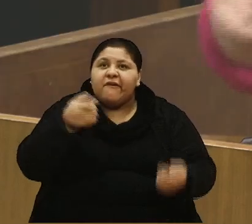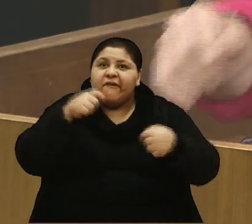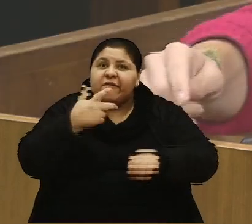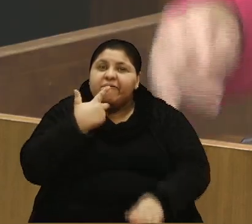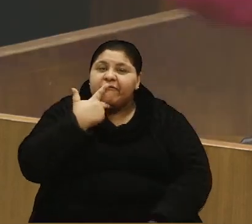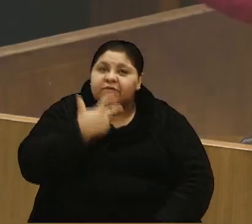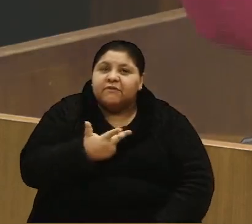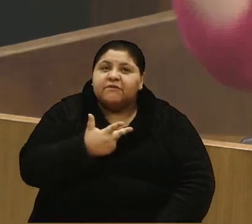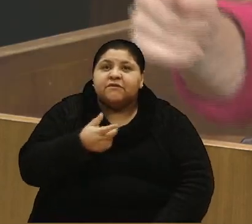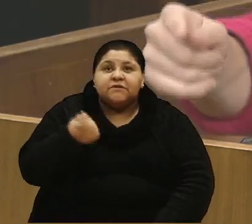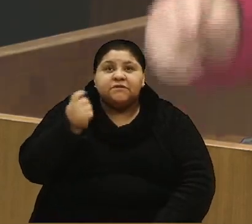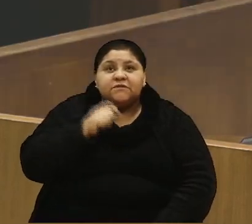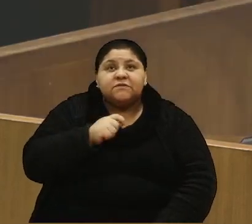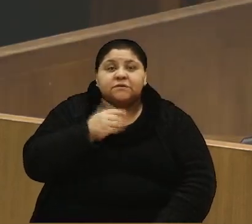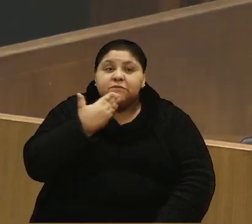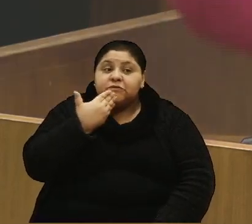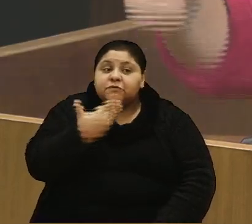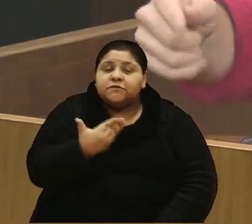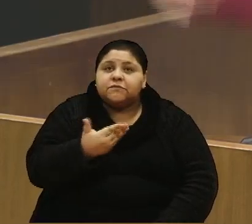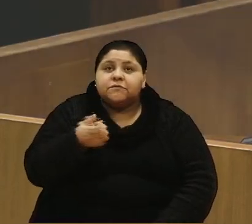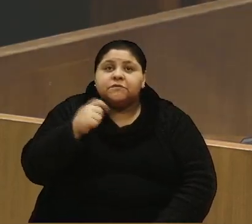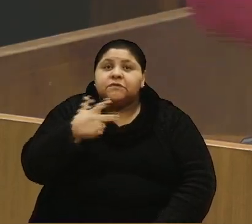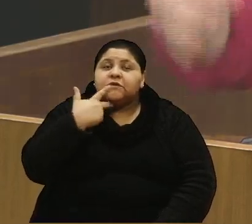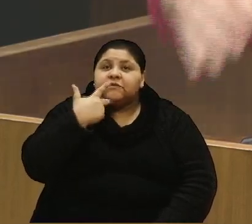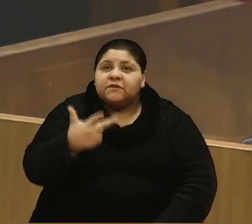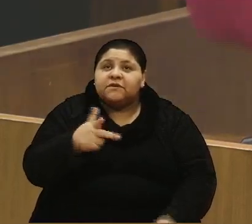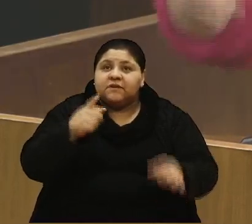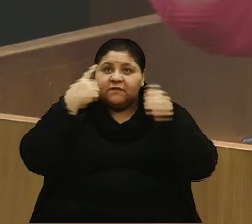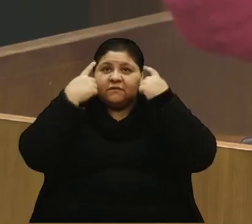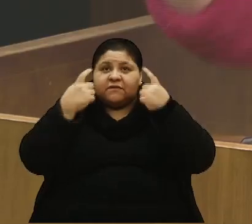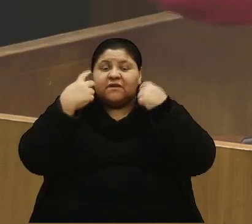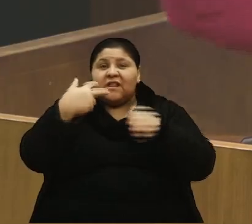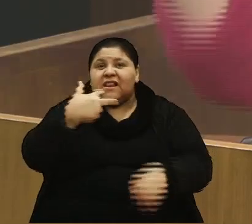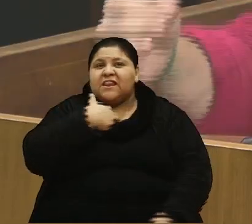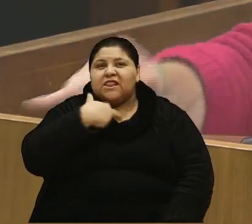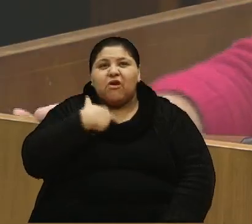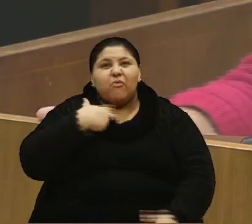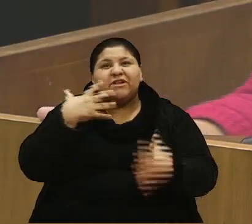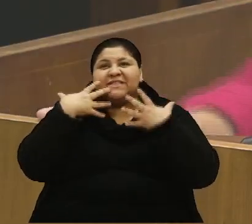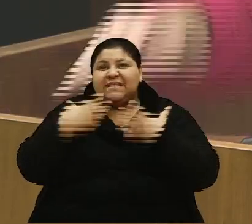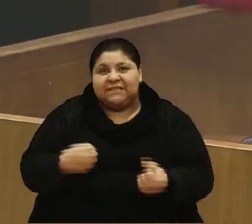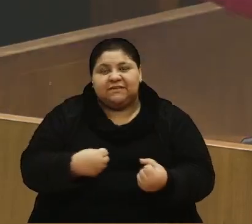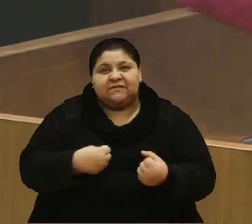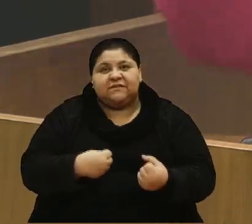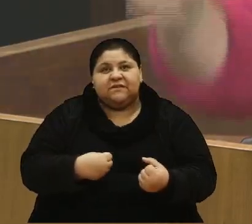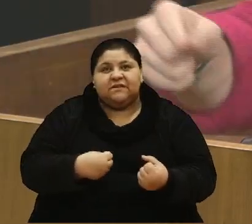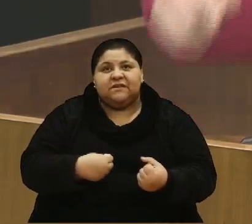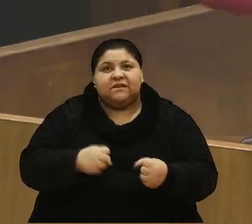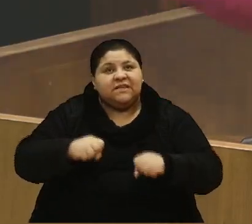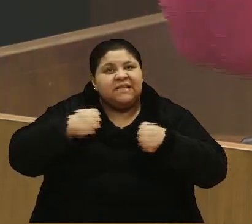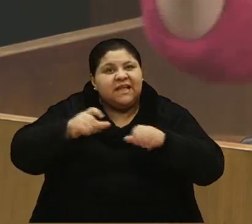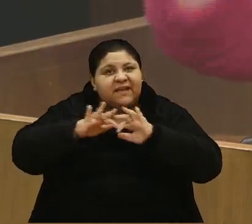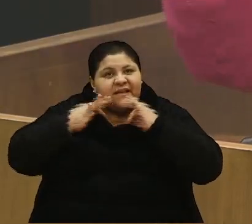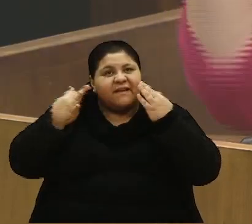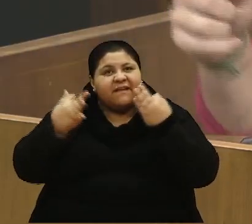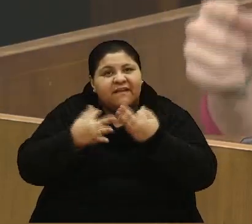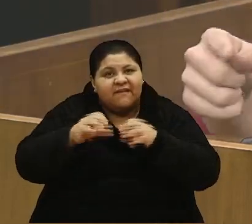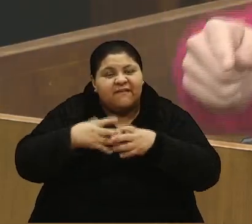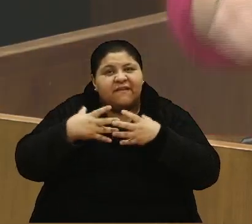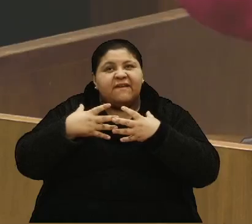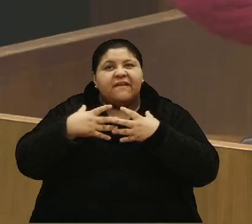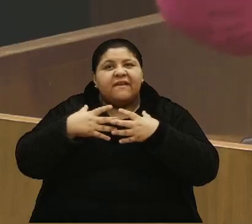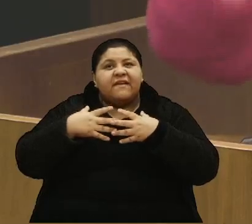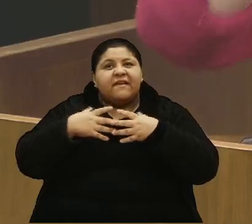falar, nós precisamos intervir, nós precisamos dizer que violência não pode mais ser tolerada. Defender a família é defender que as